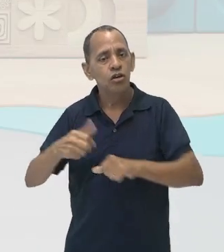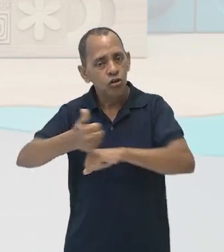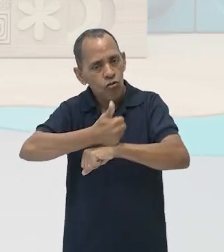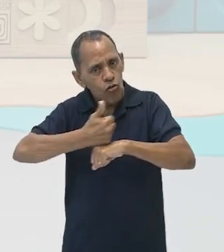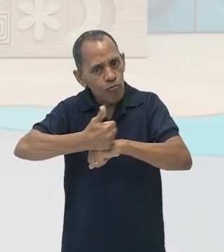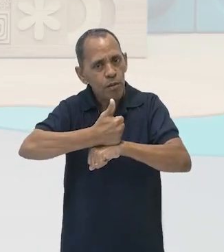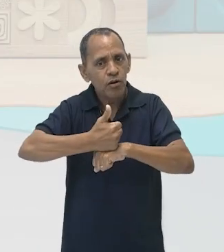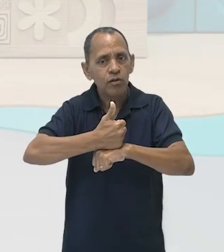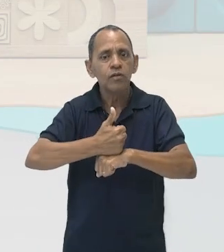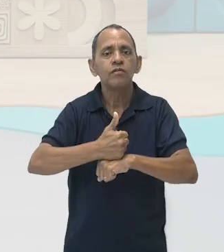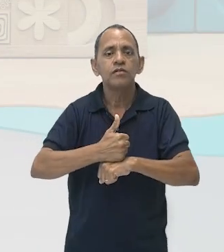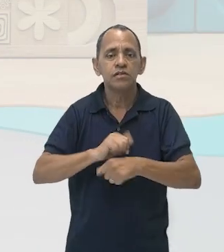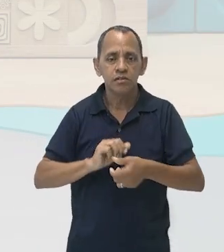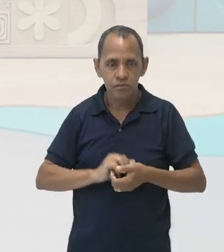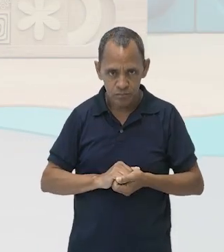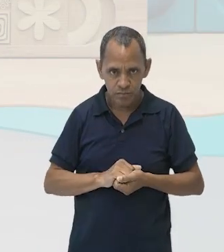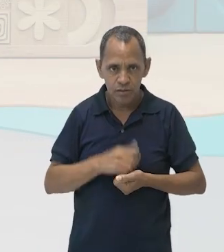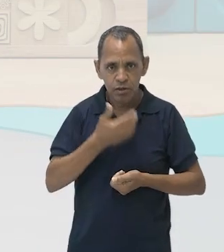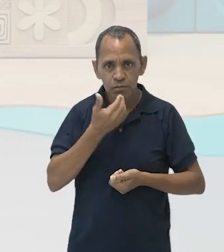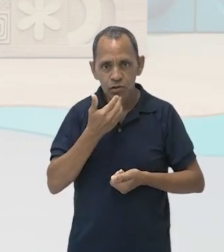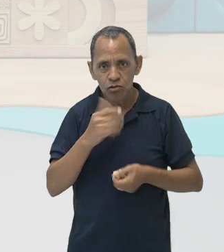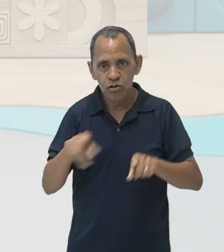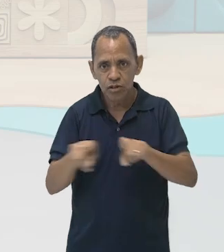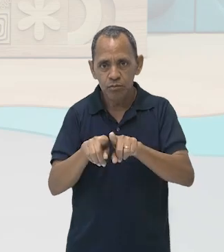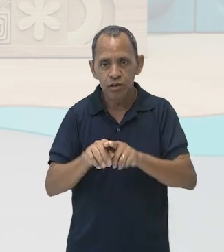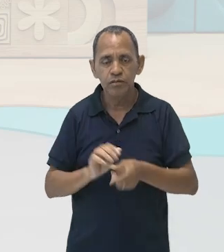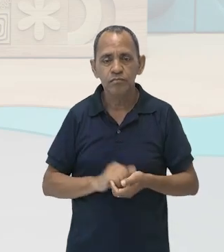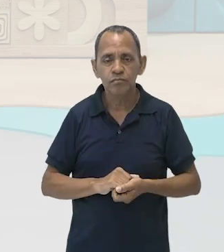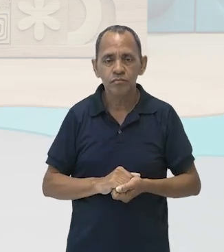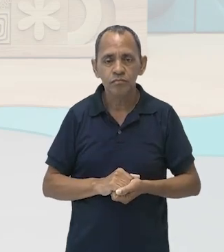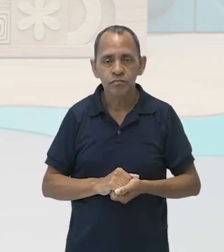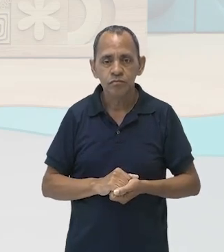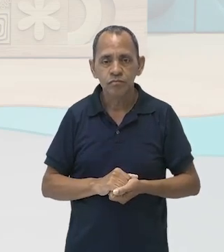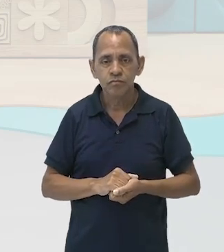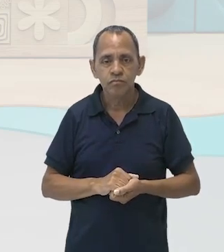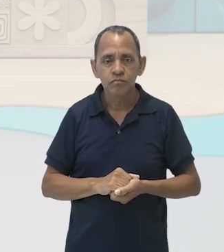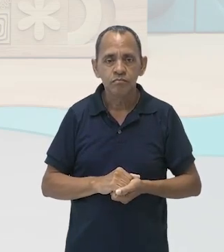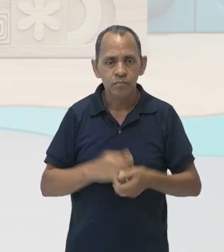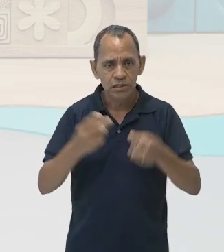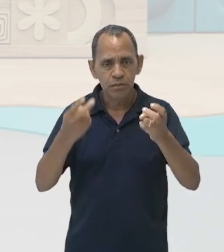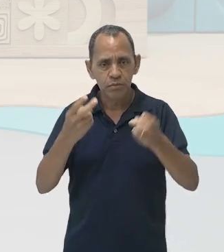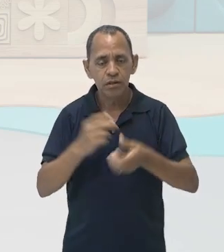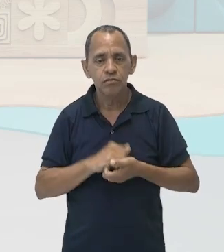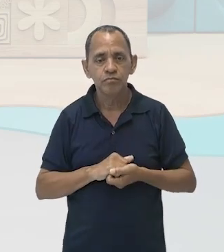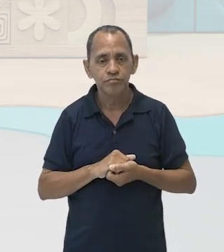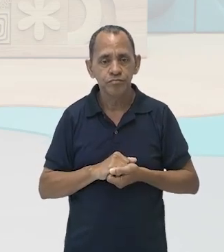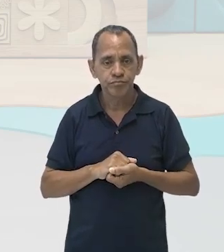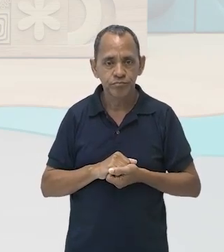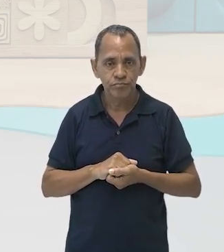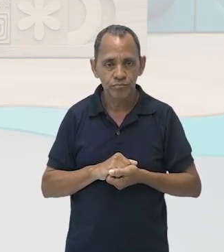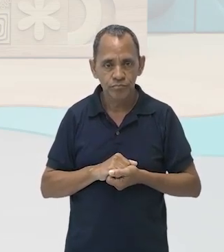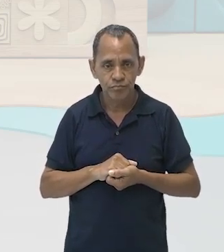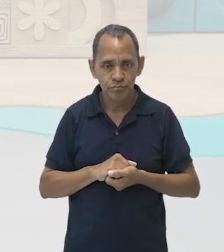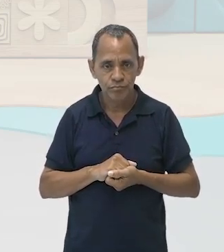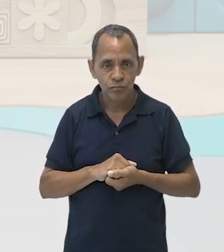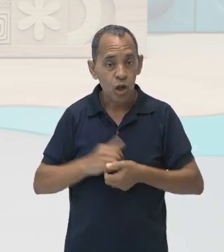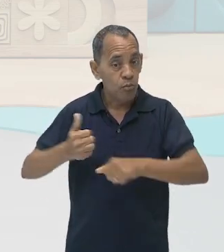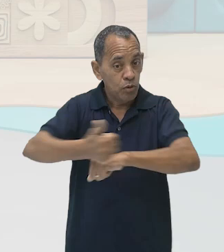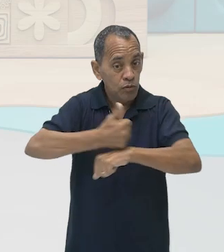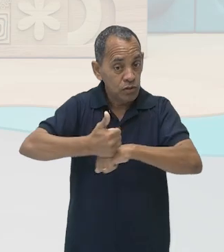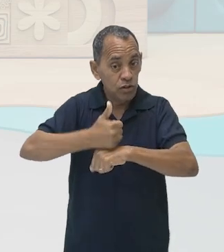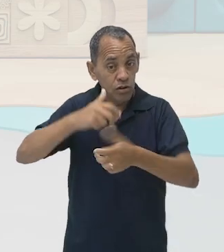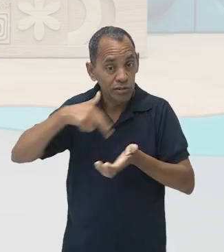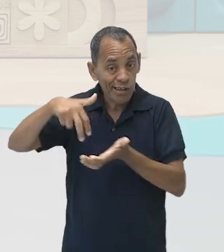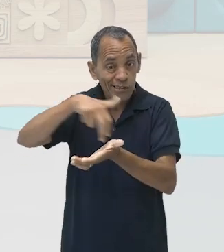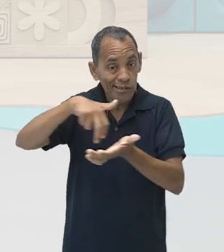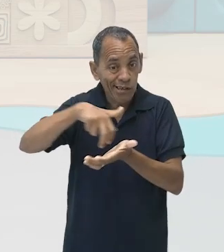Muito bem, então vocês viram aí no nosso vídeo o profissional de dança de salão Agno Encarnação e ele contou um pouquinho da